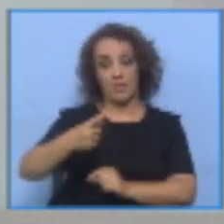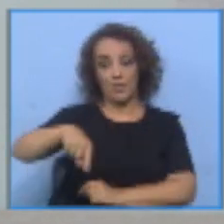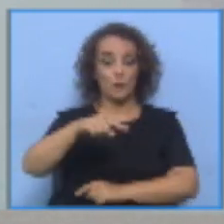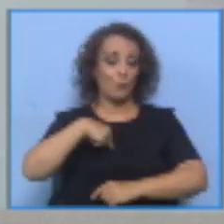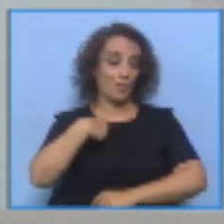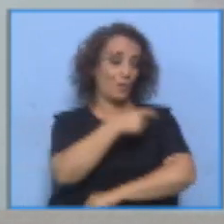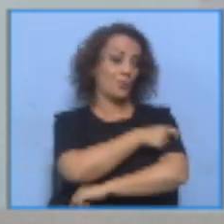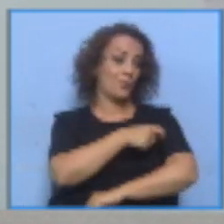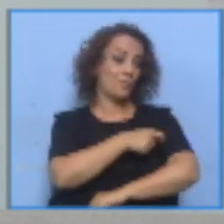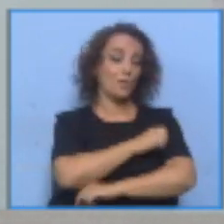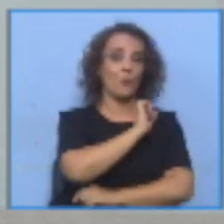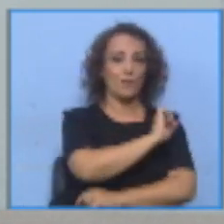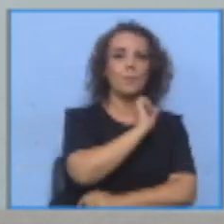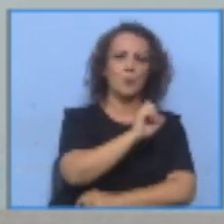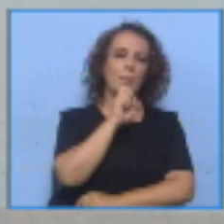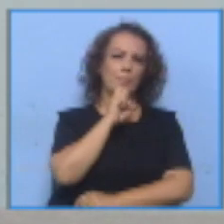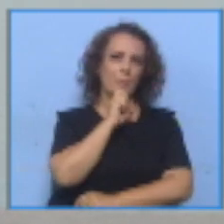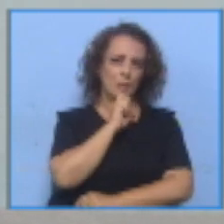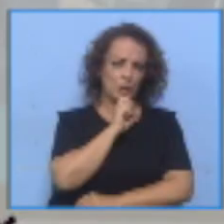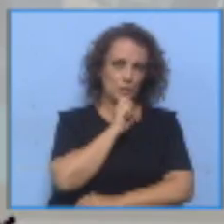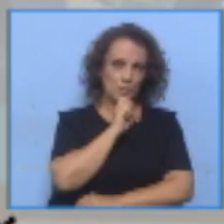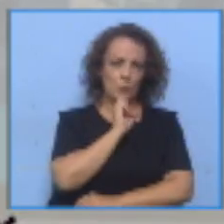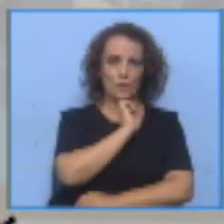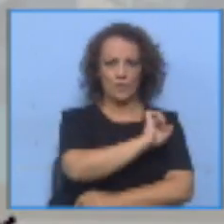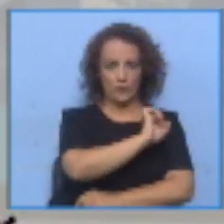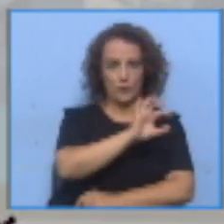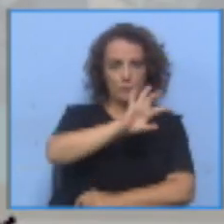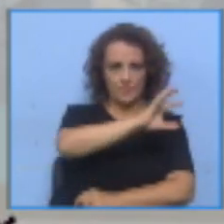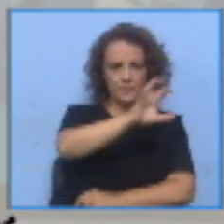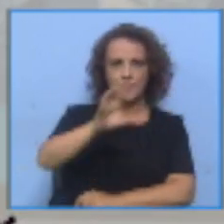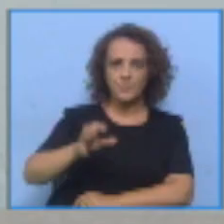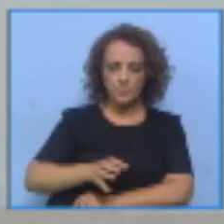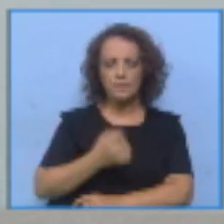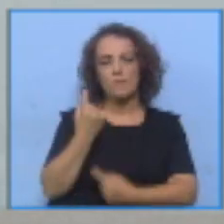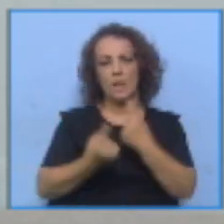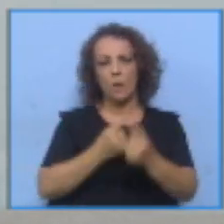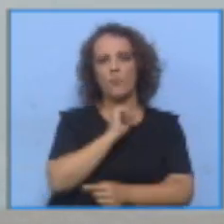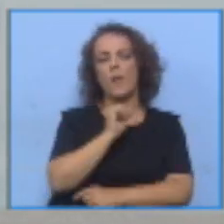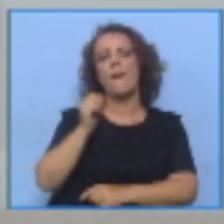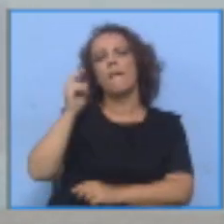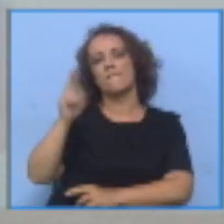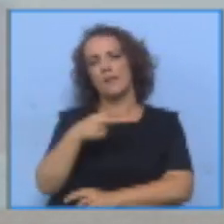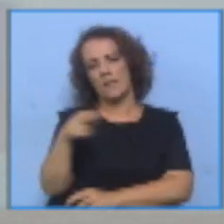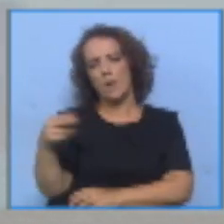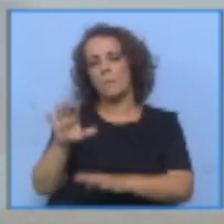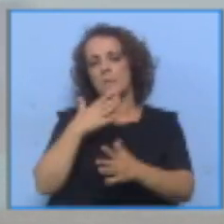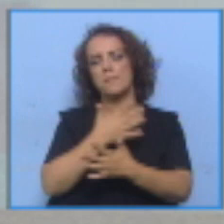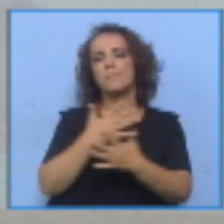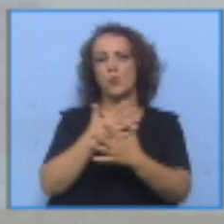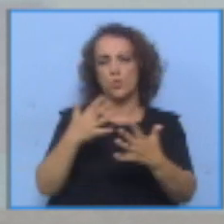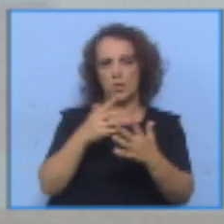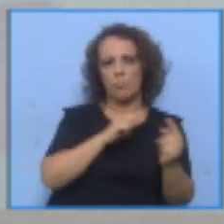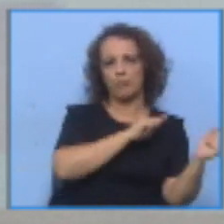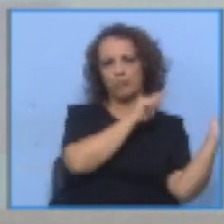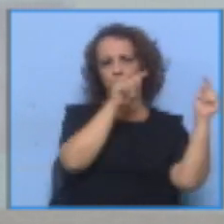porque são dessas dioceses. São bispos das dioceses. Exatamente, sobretudo são bispos, alguns do Vaticano, mas a maioria são provenientes